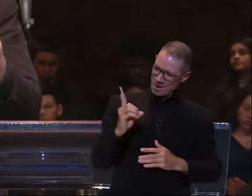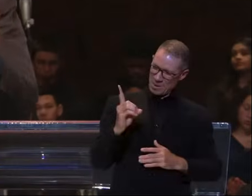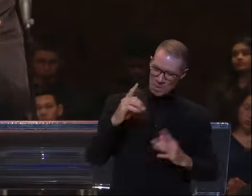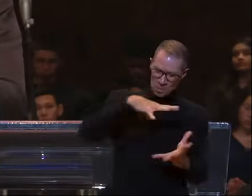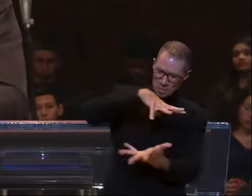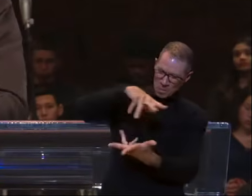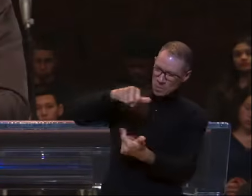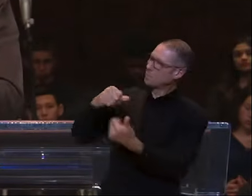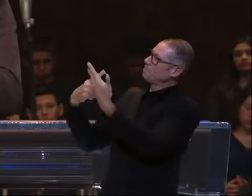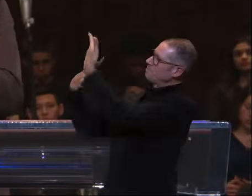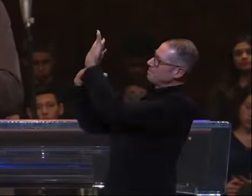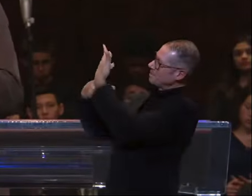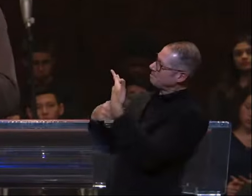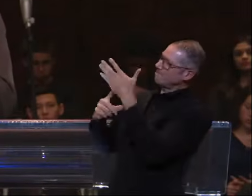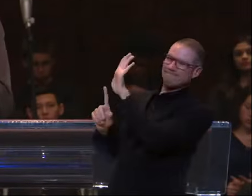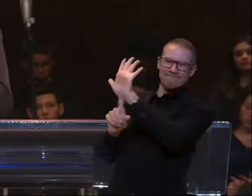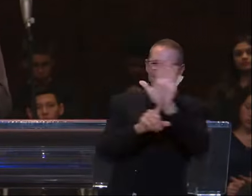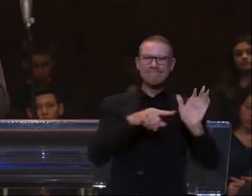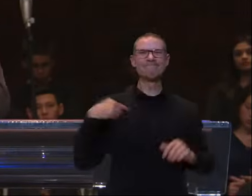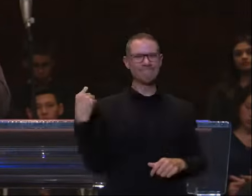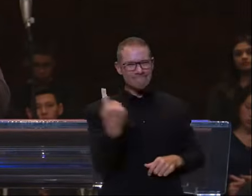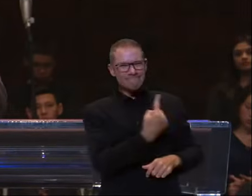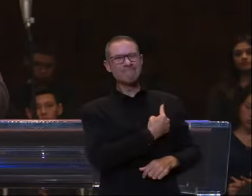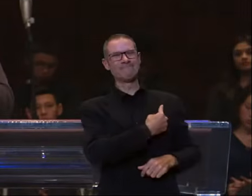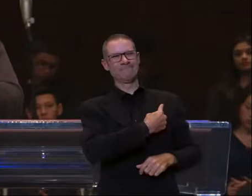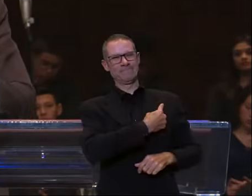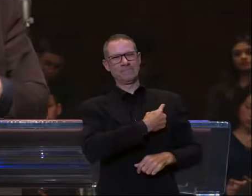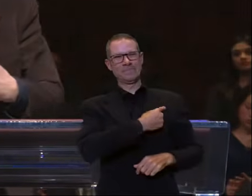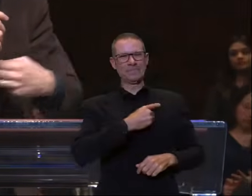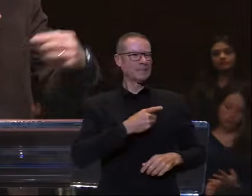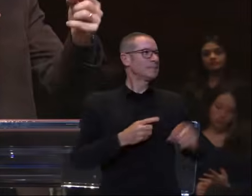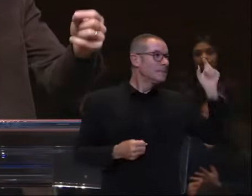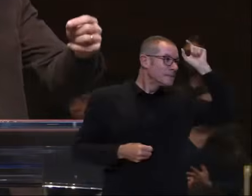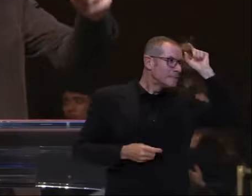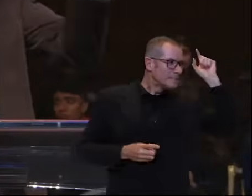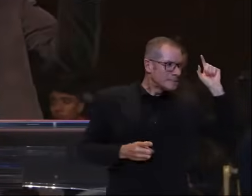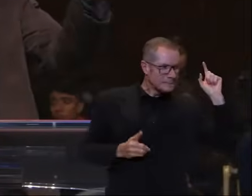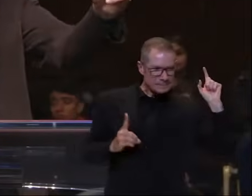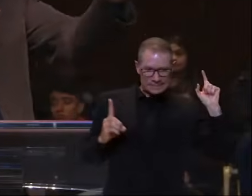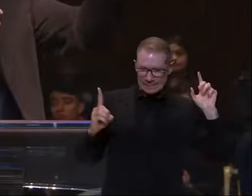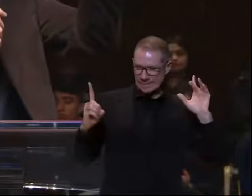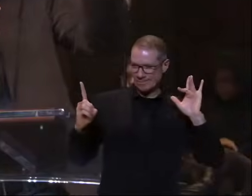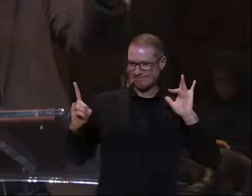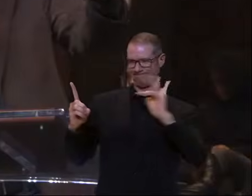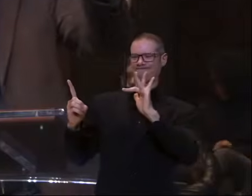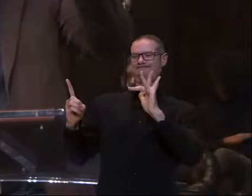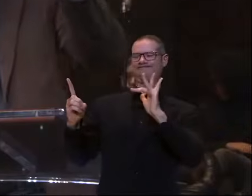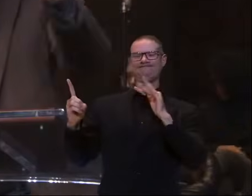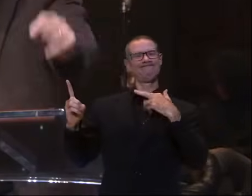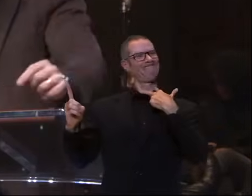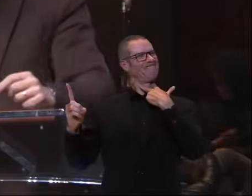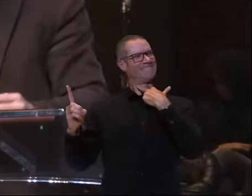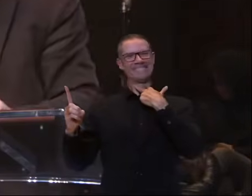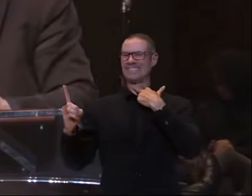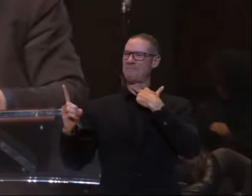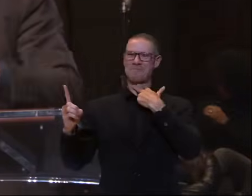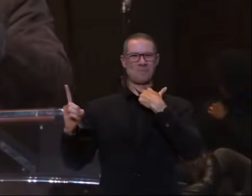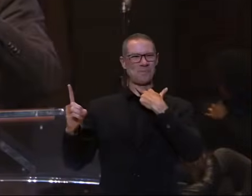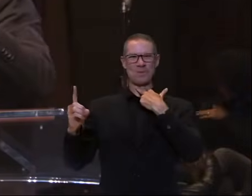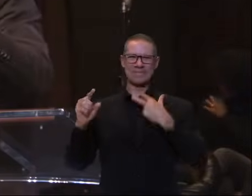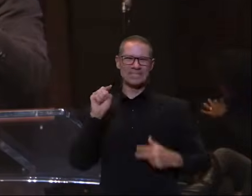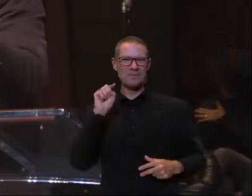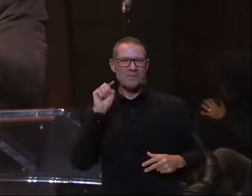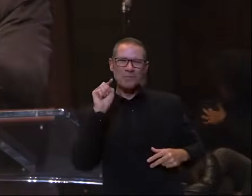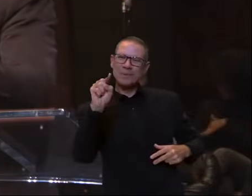para revelar para nós que o inimigo não pode nos tocar. Você